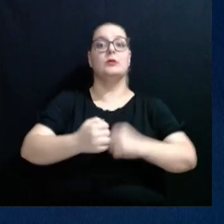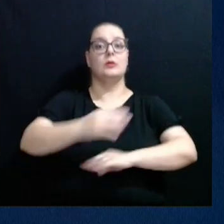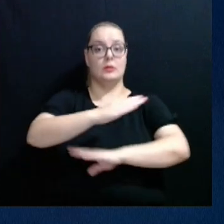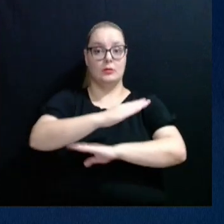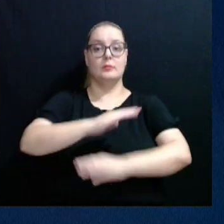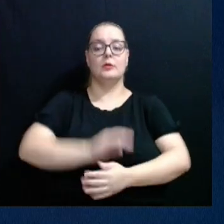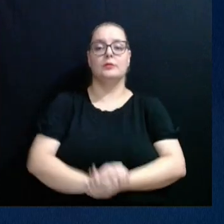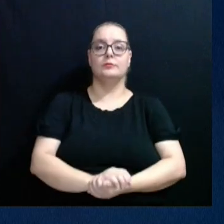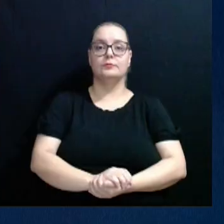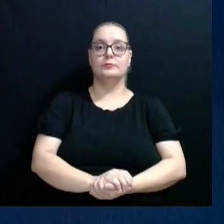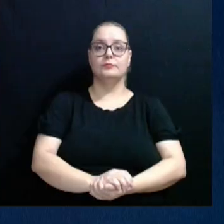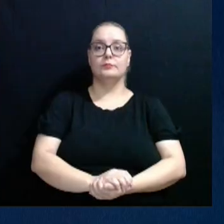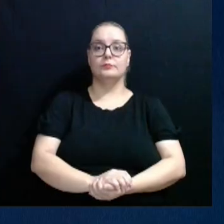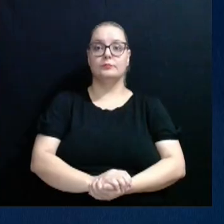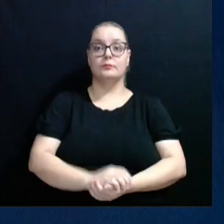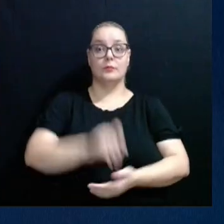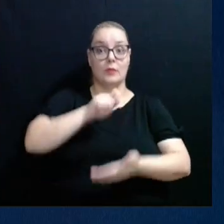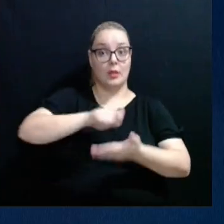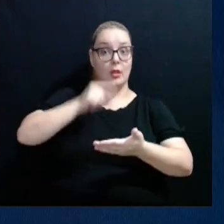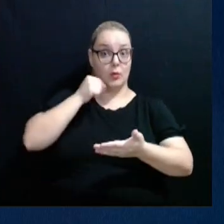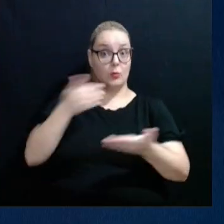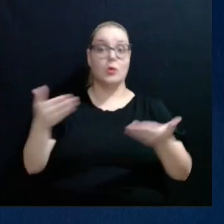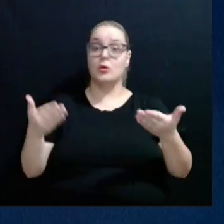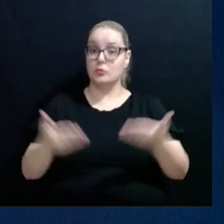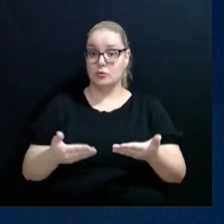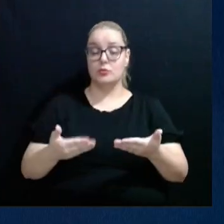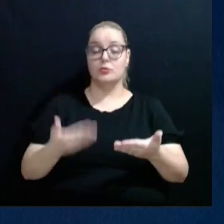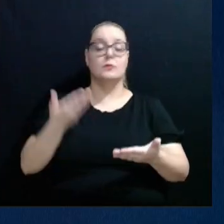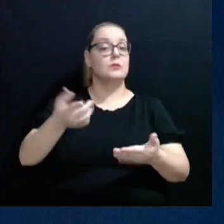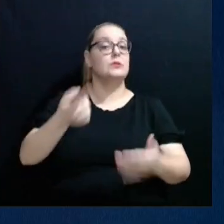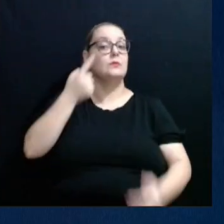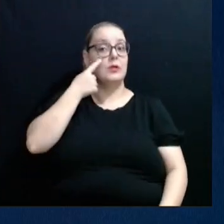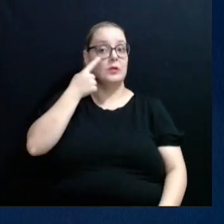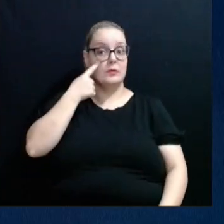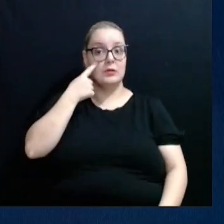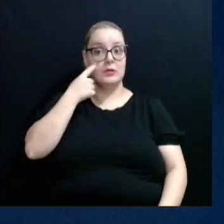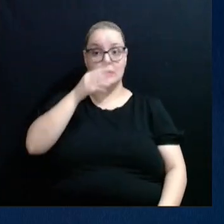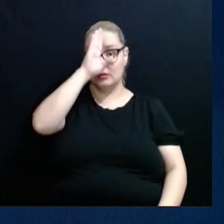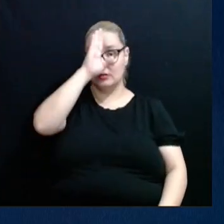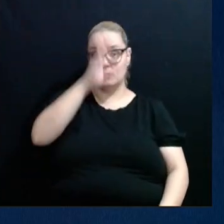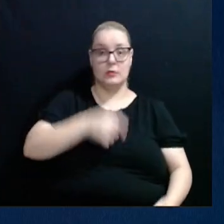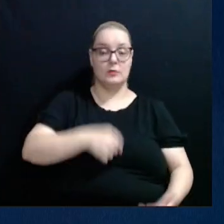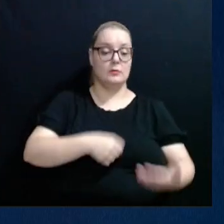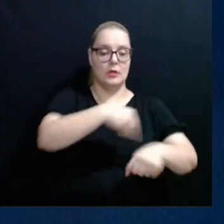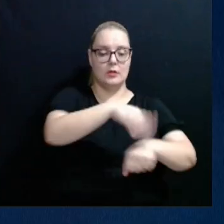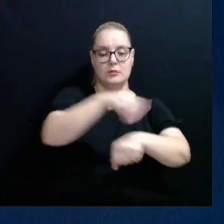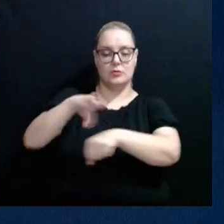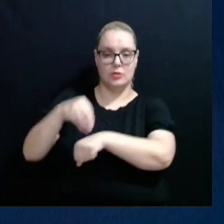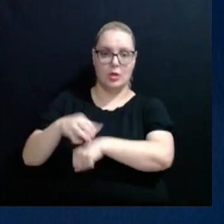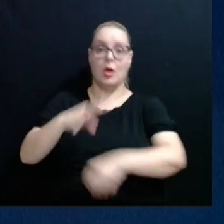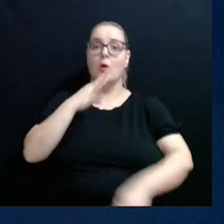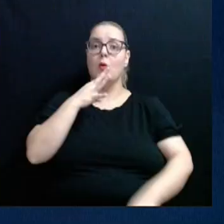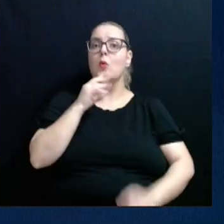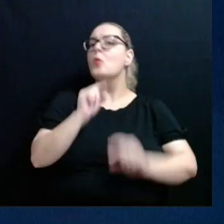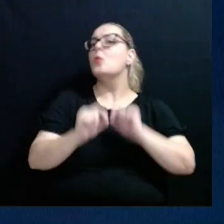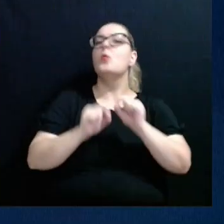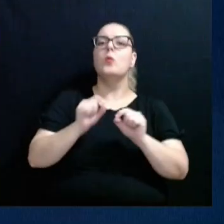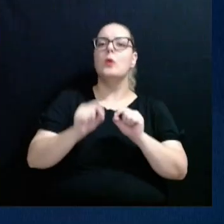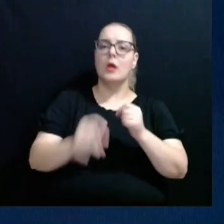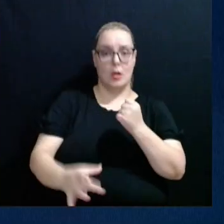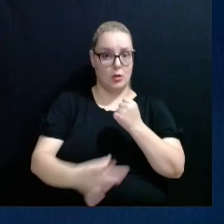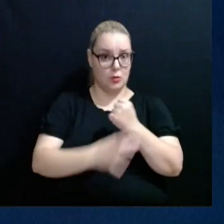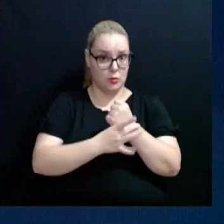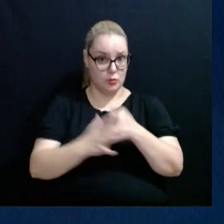No Na Ponta do Lápis de hoje você vai conferir as principais dicas e vai conhecer o que é o seguro de doenças